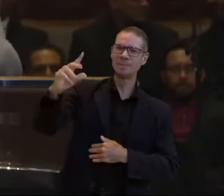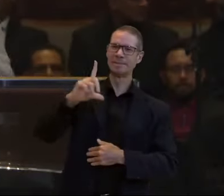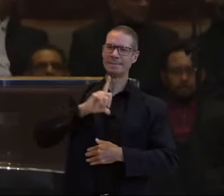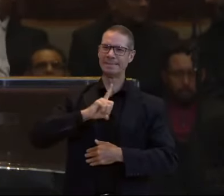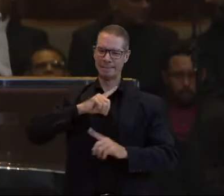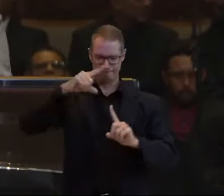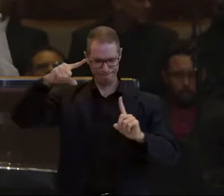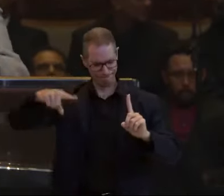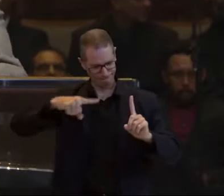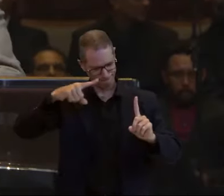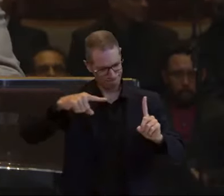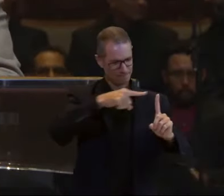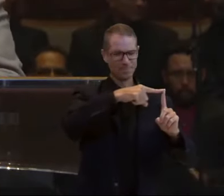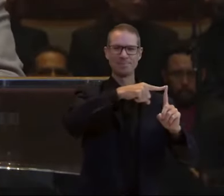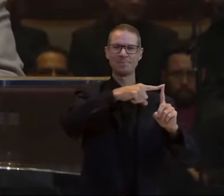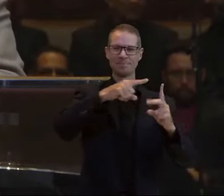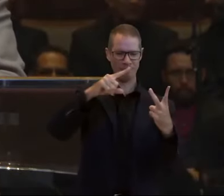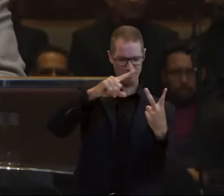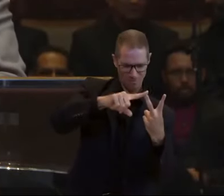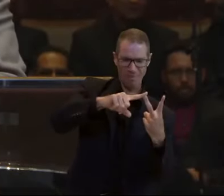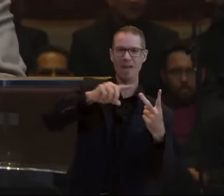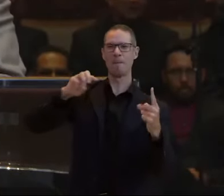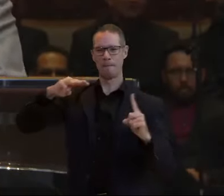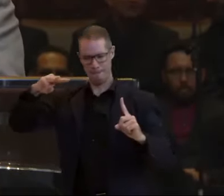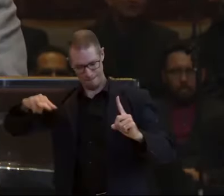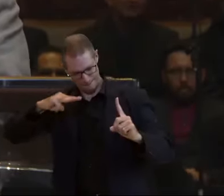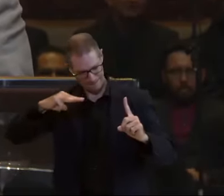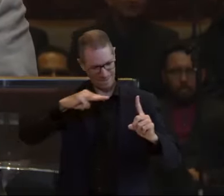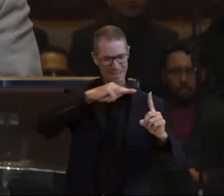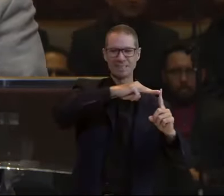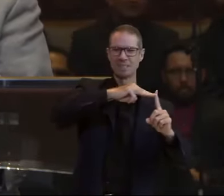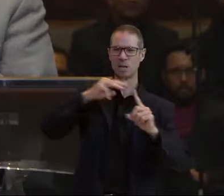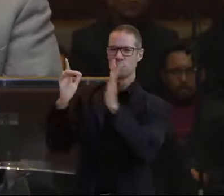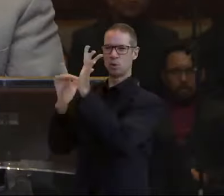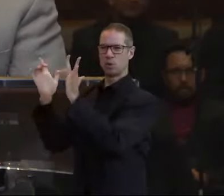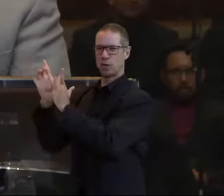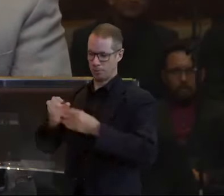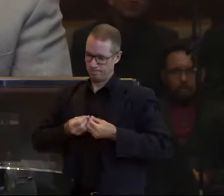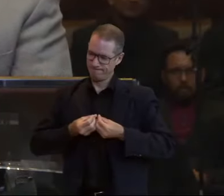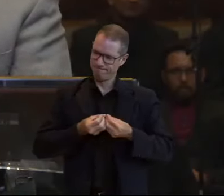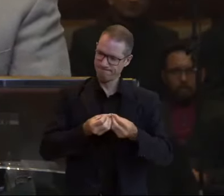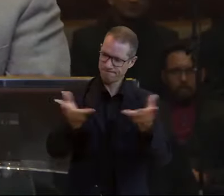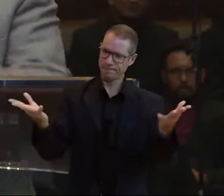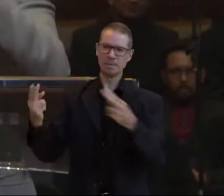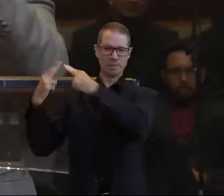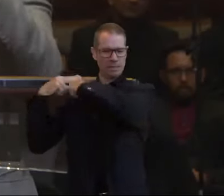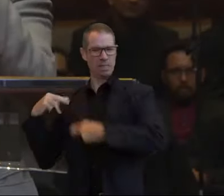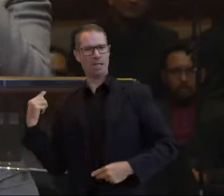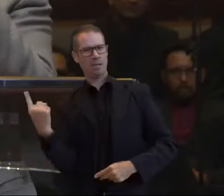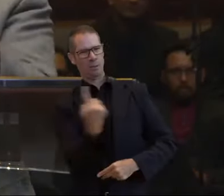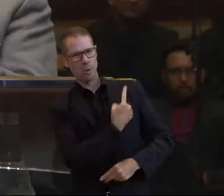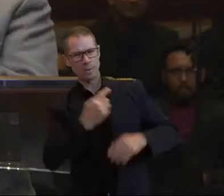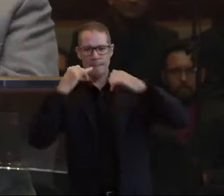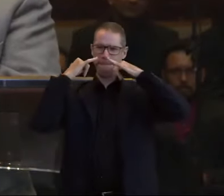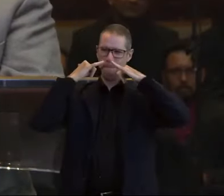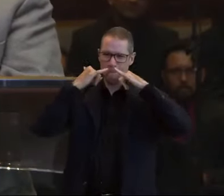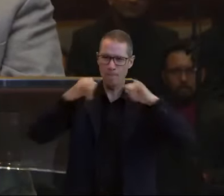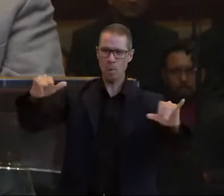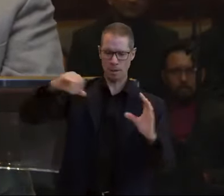um propósito, ela tem uma missão. E a missão que Jesus deixou para nós é